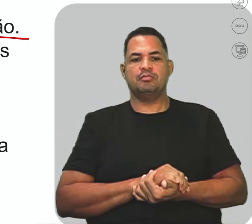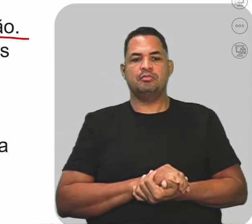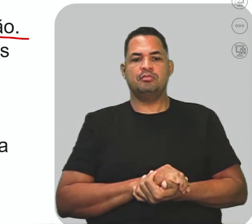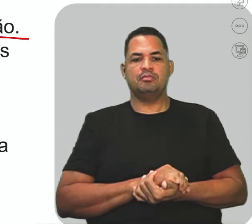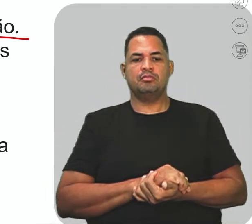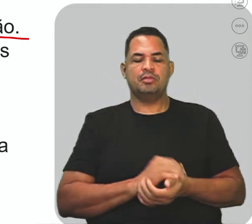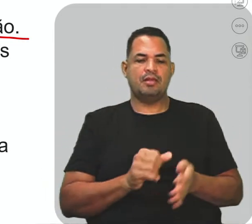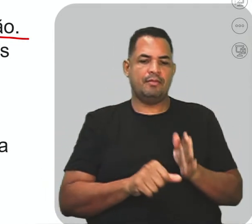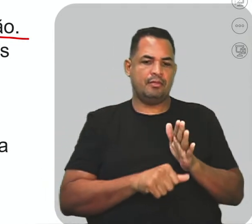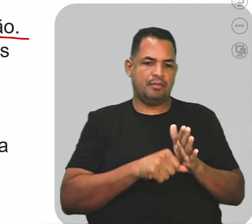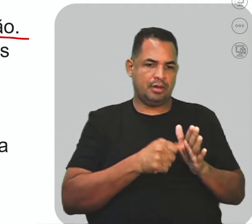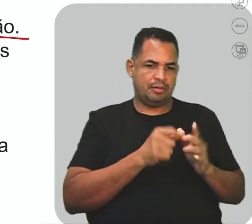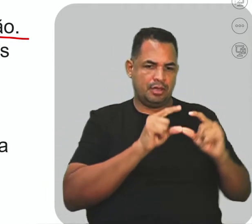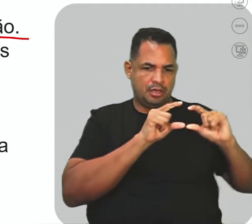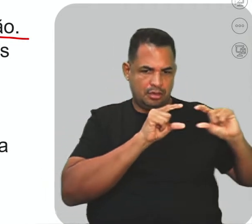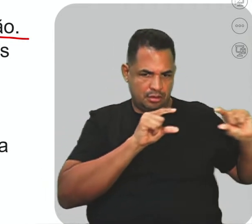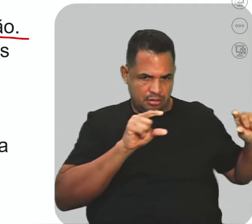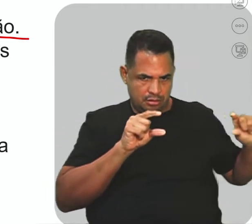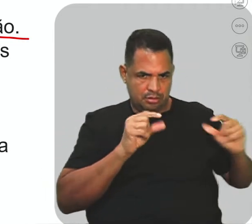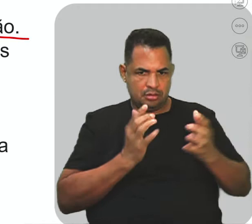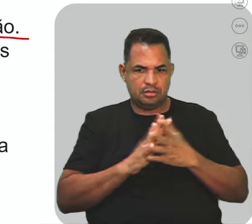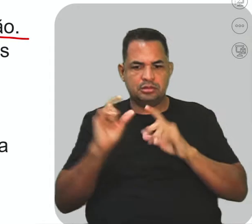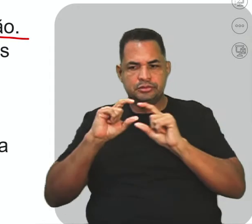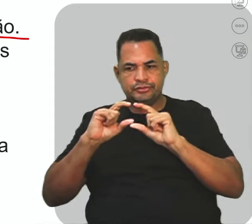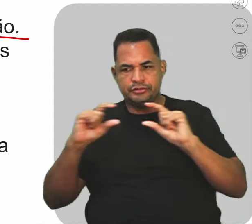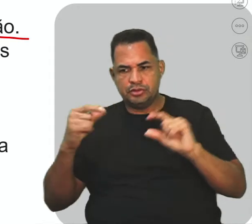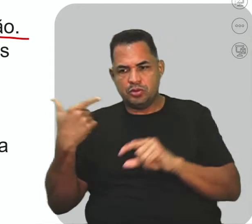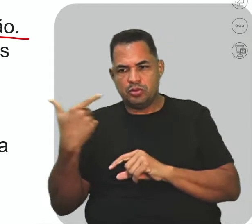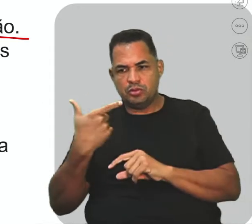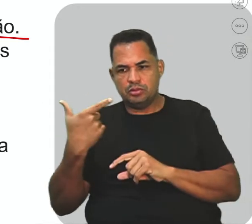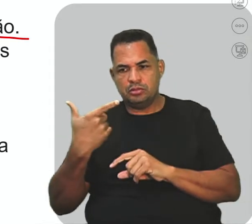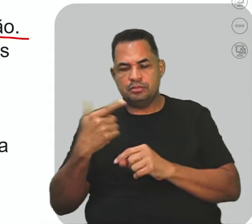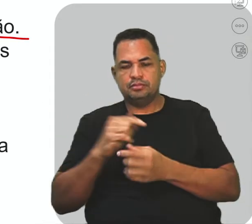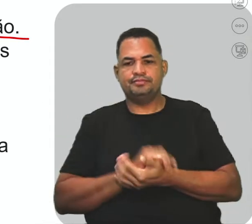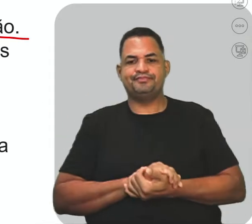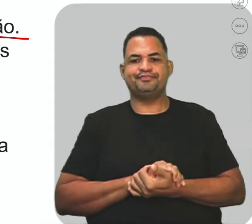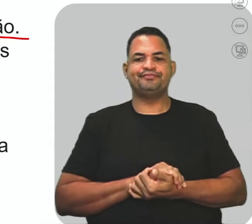oração e segunda oração.